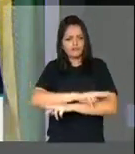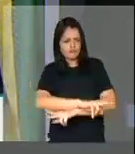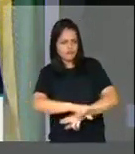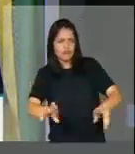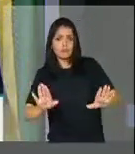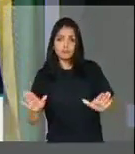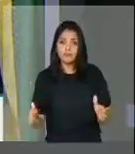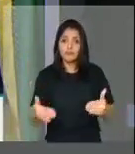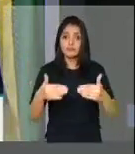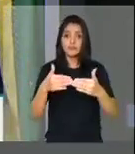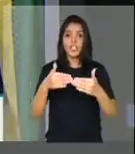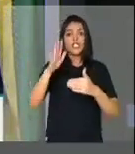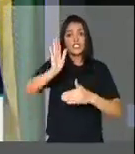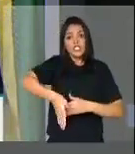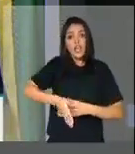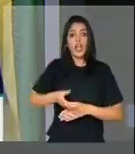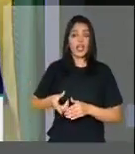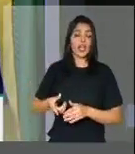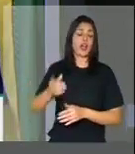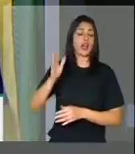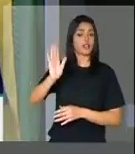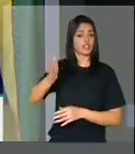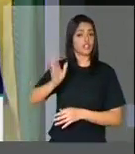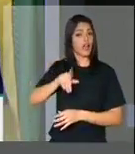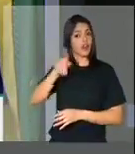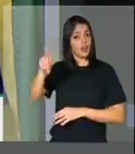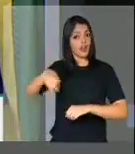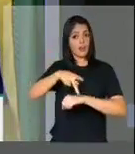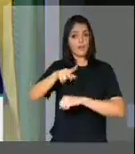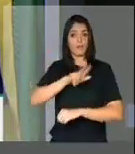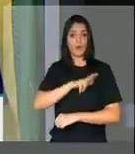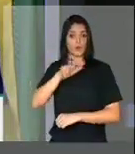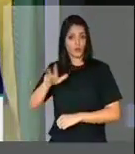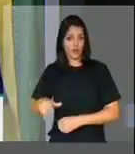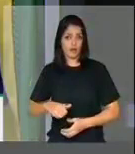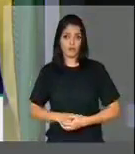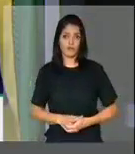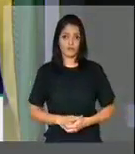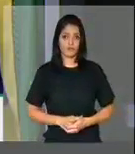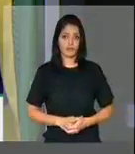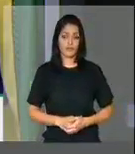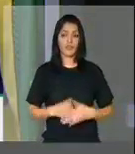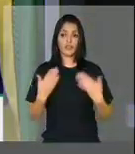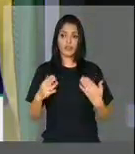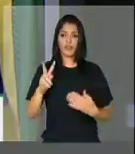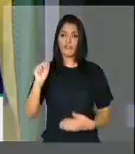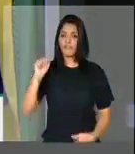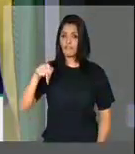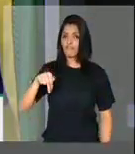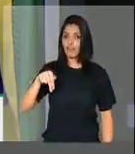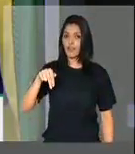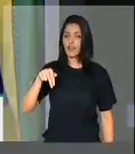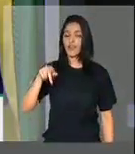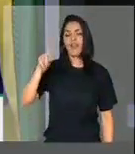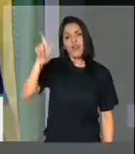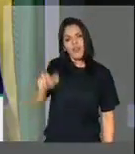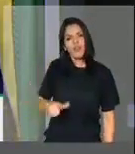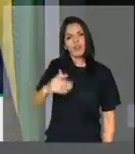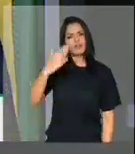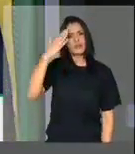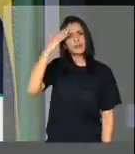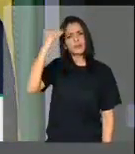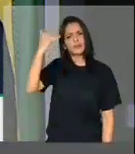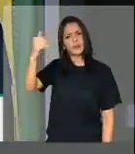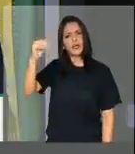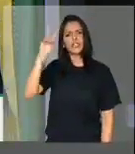Portugal. Tanto é assim que o príncipe dos historiadores brasileiros, Van Hagen, diz que não há